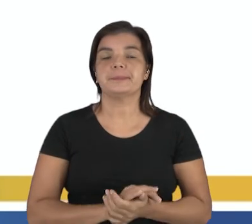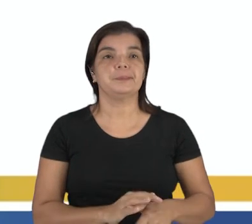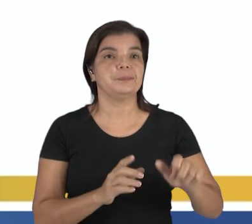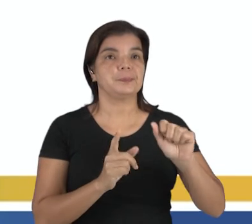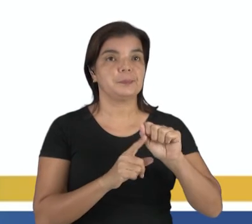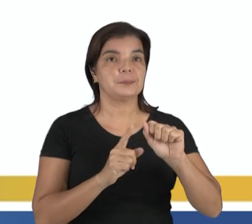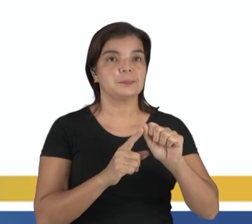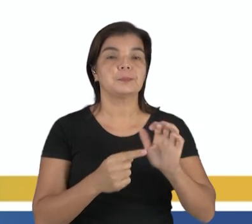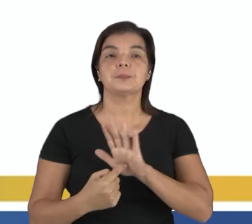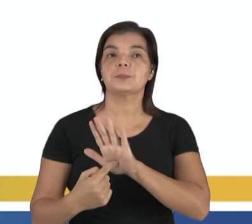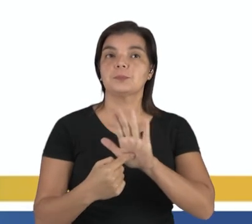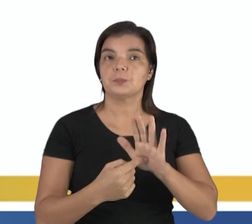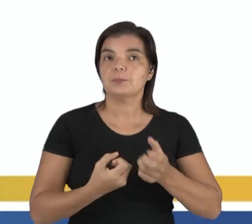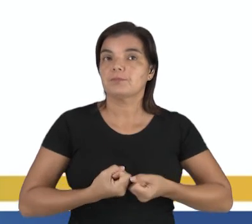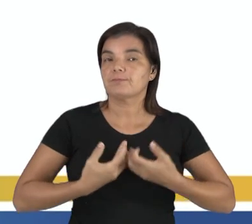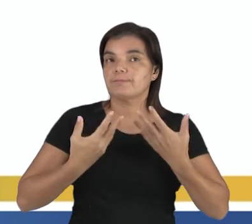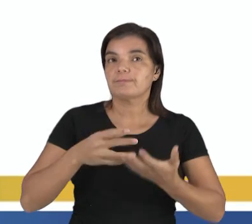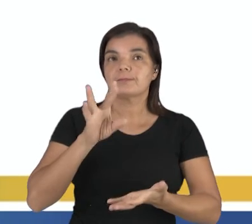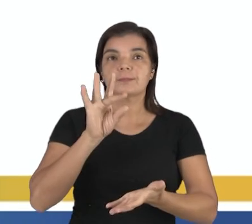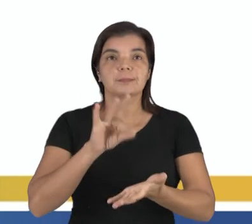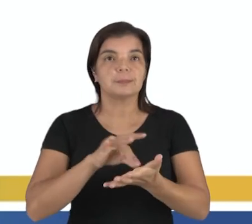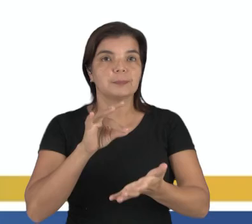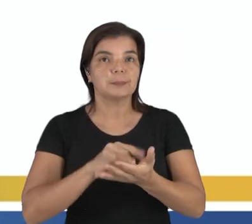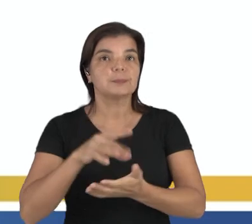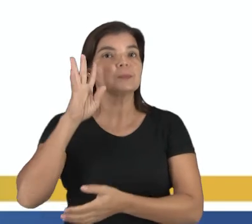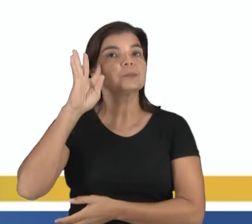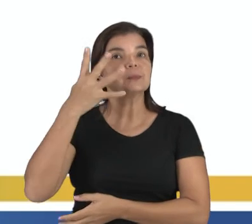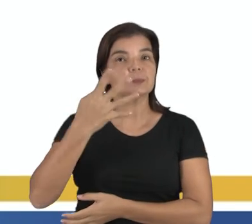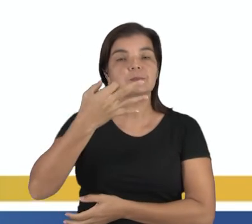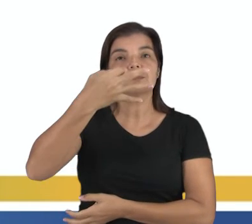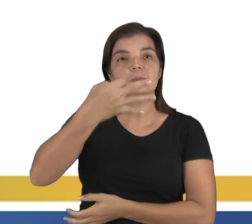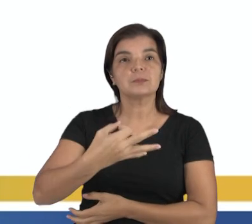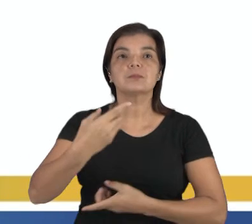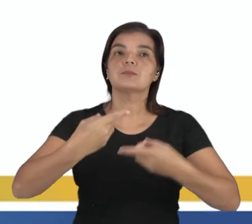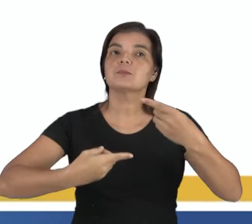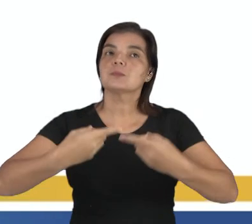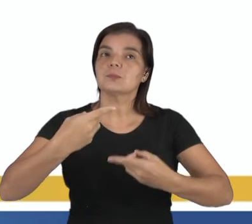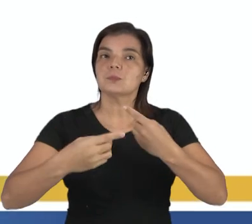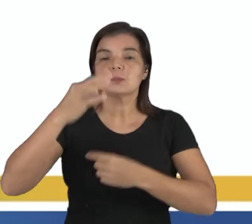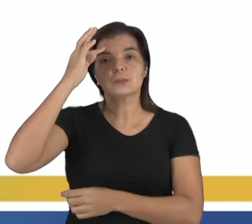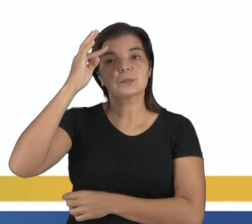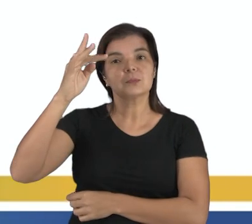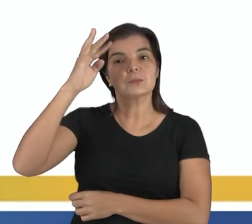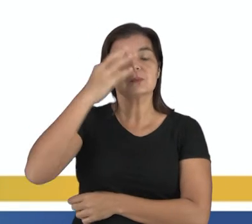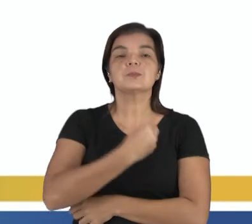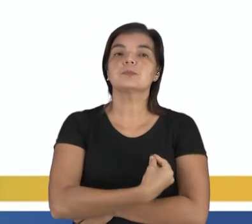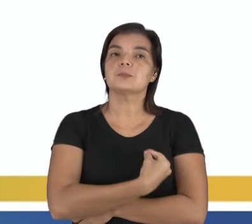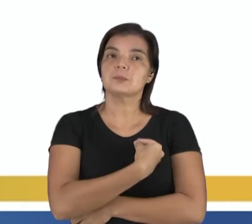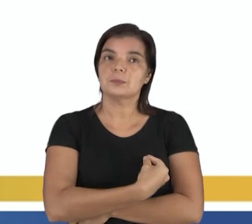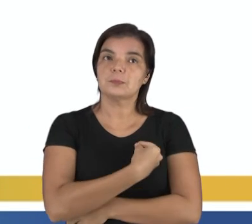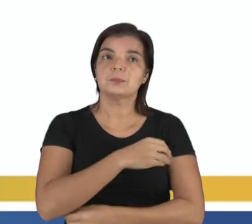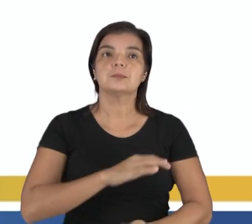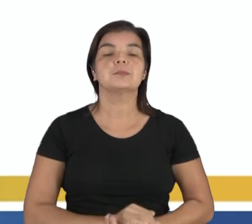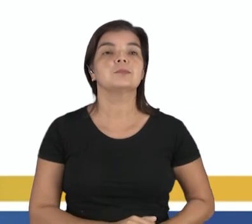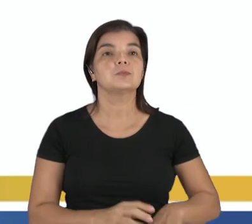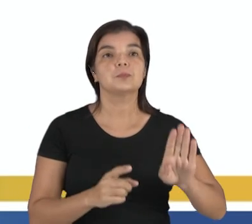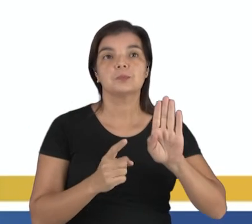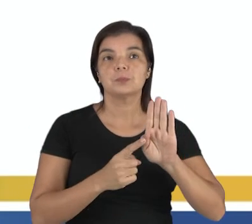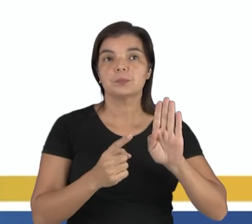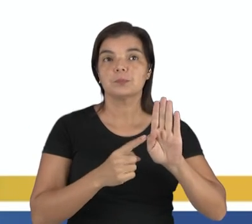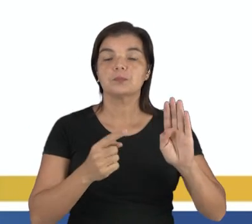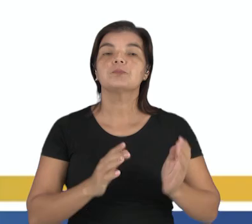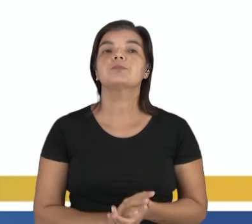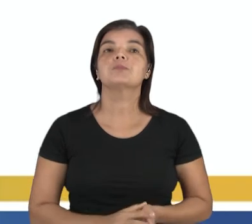em a. Expor a essência da verdade e resolver definitivamente as disputas teóricas ainda